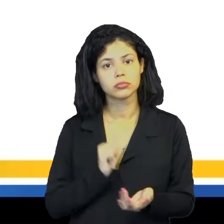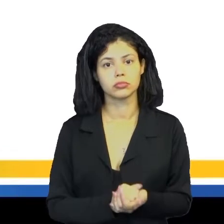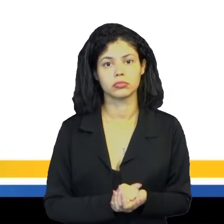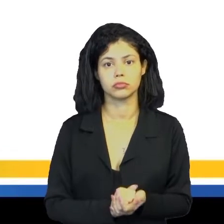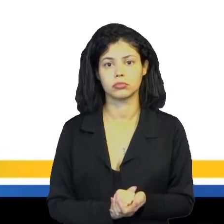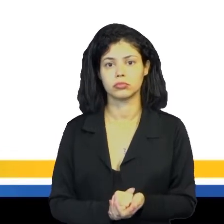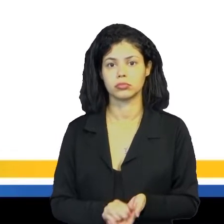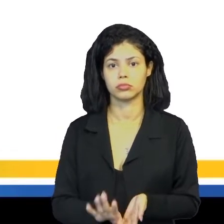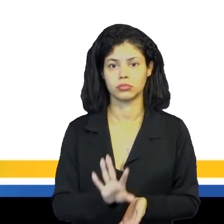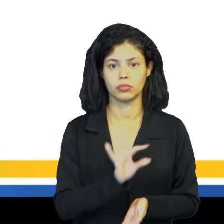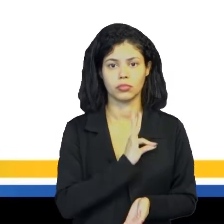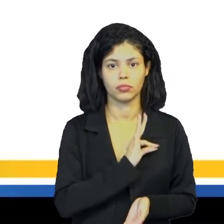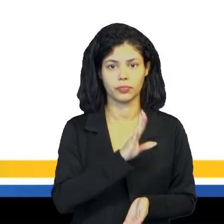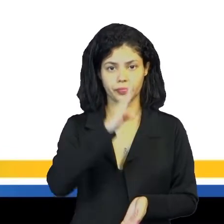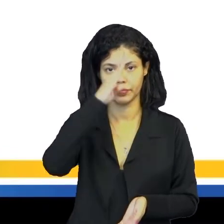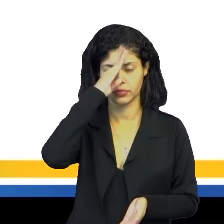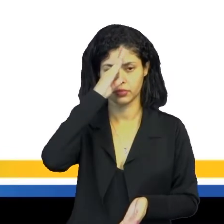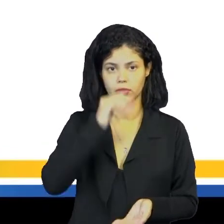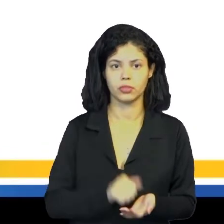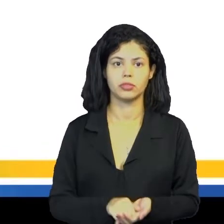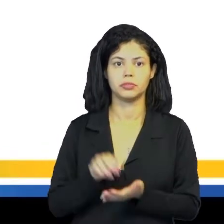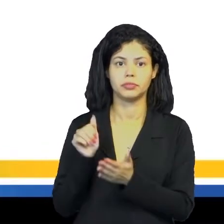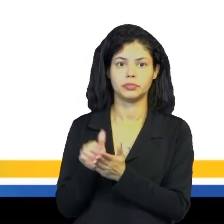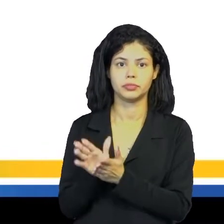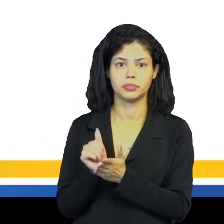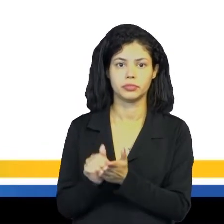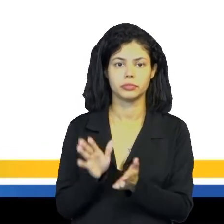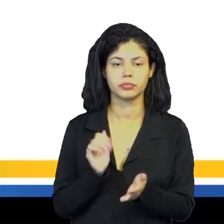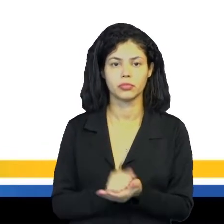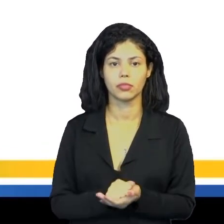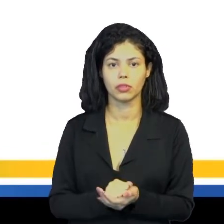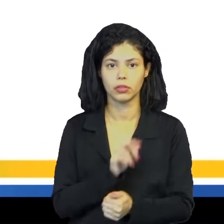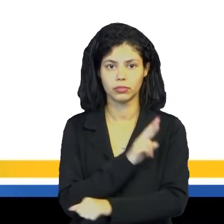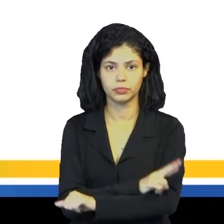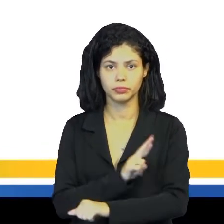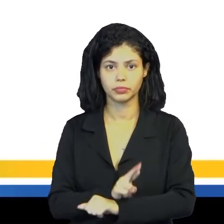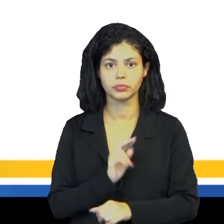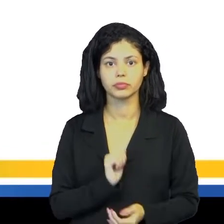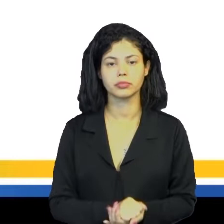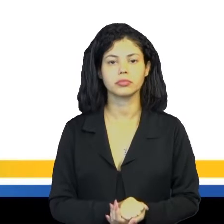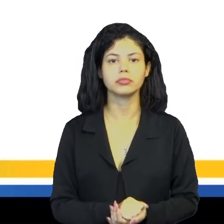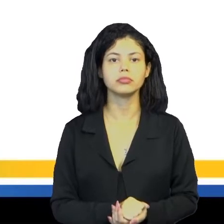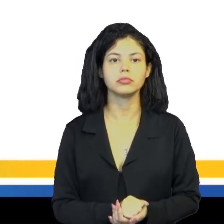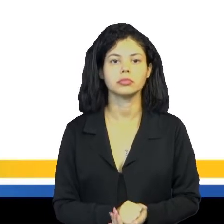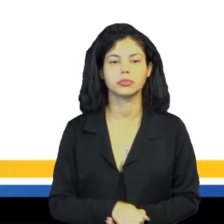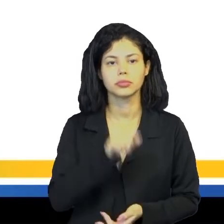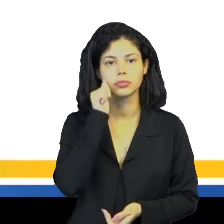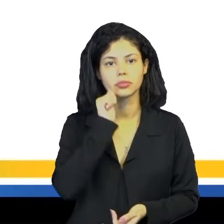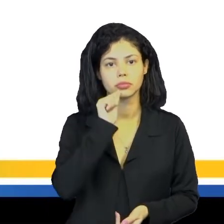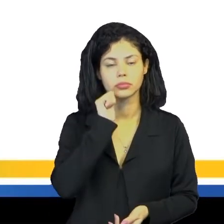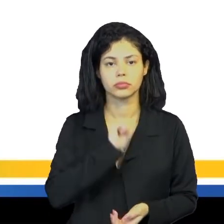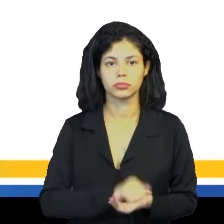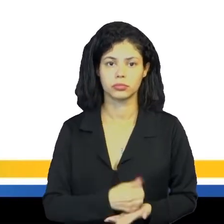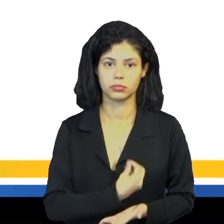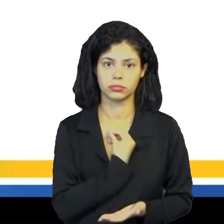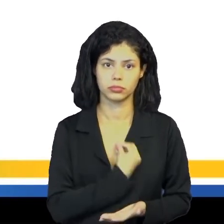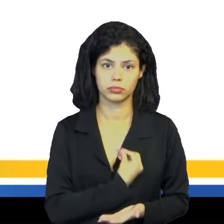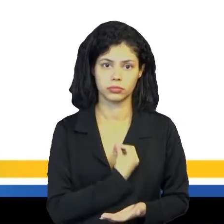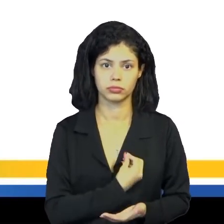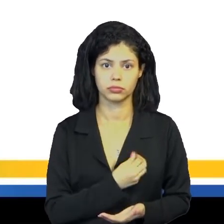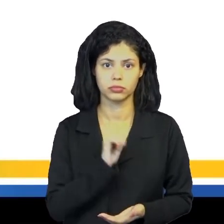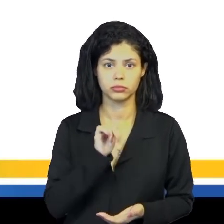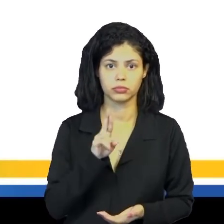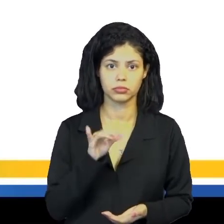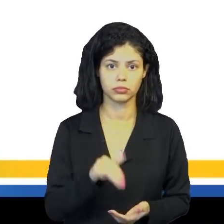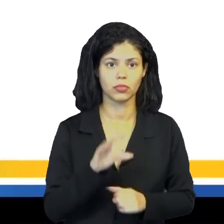soldados e religiosos, estavam excluídos desse processo eleitoral, As mulheres, viviam numa situação ambígua,